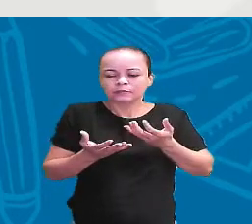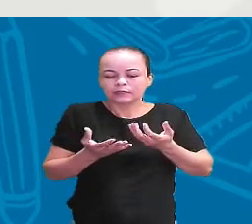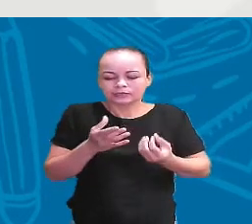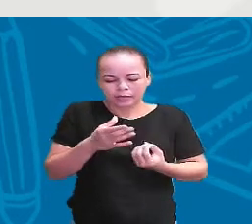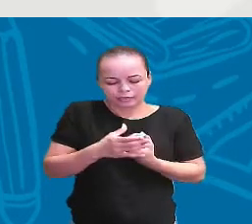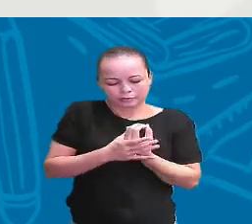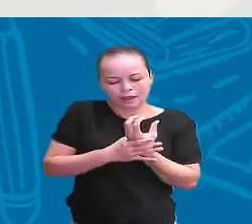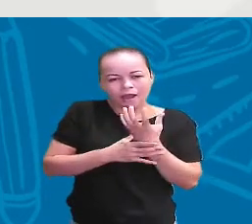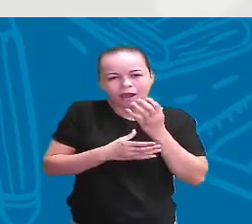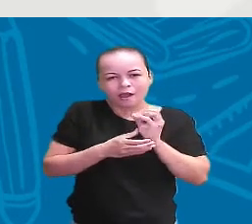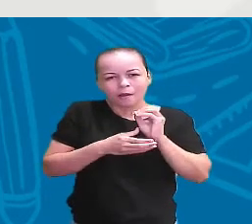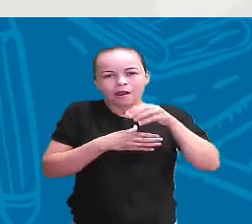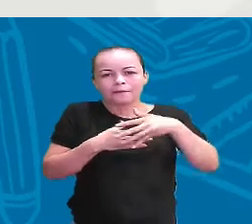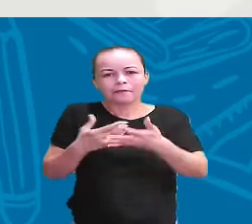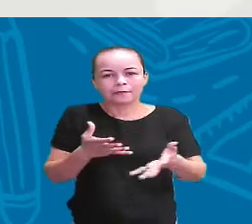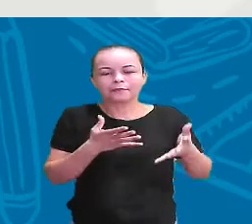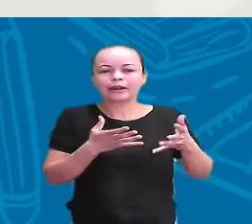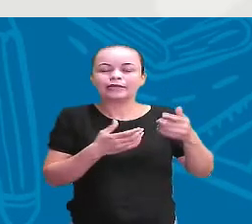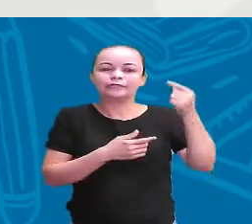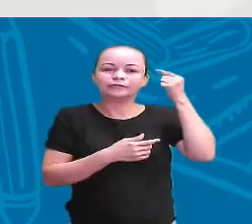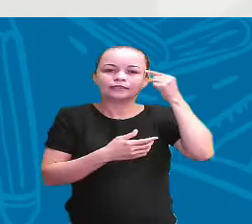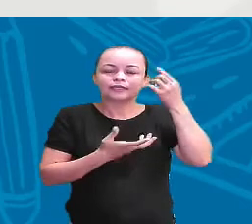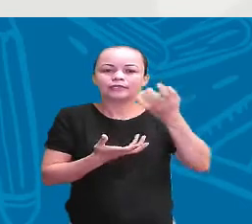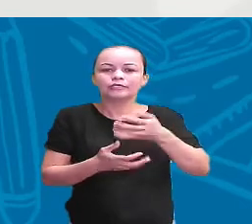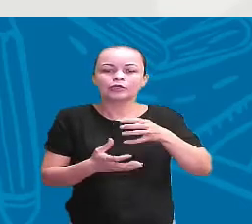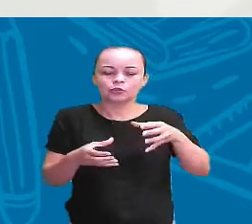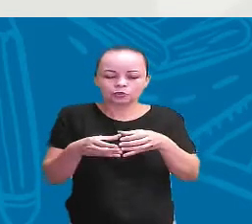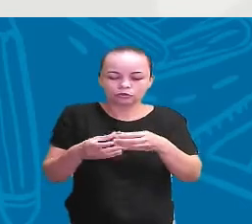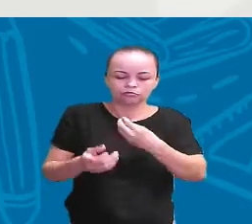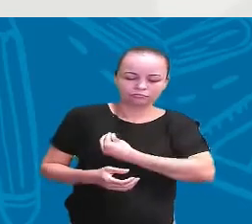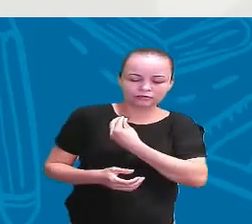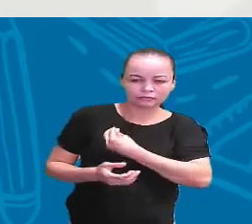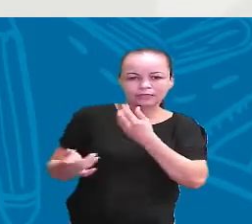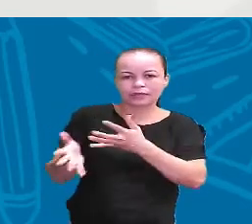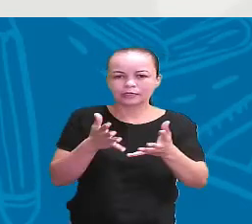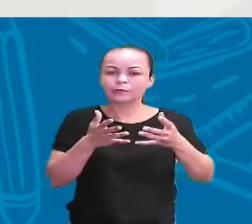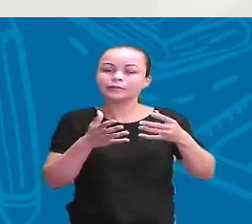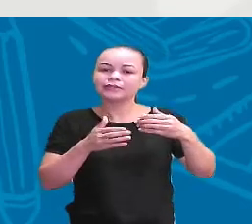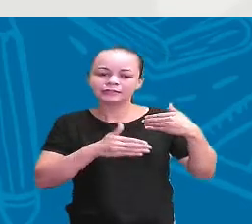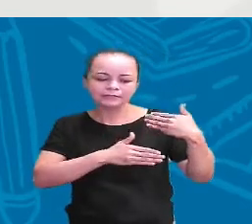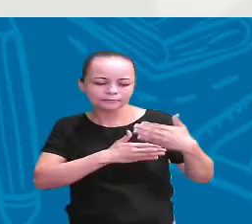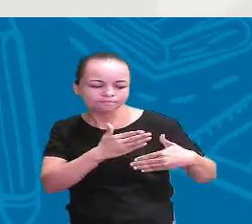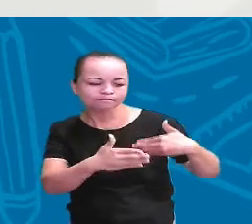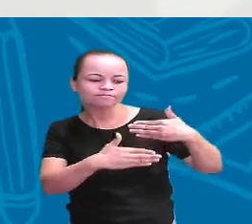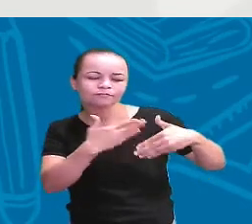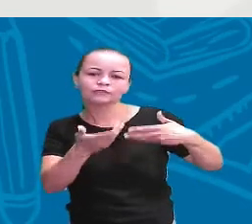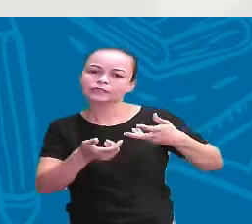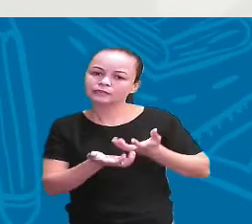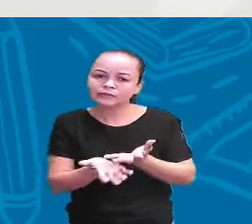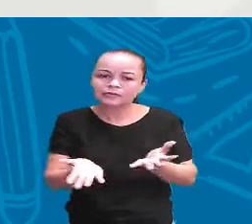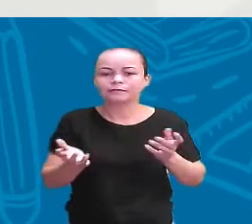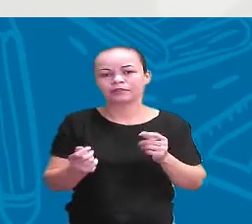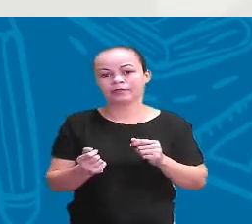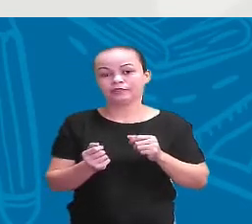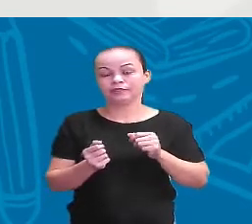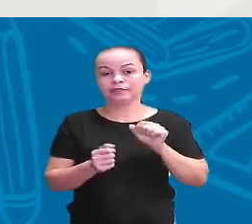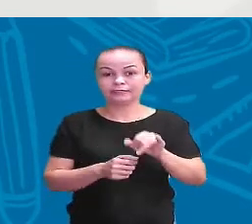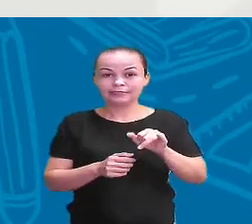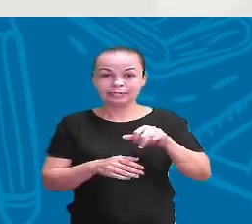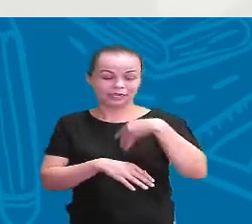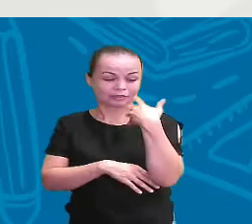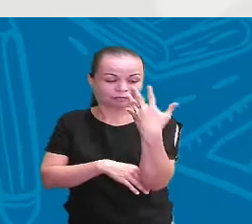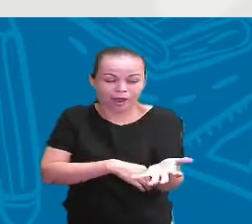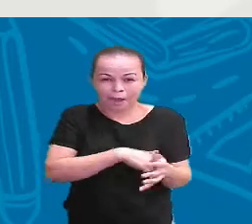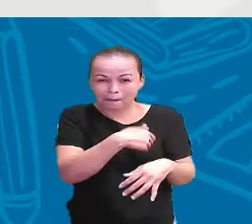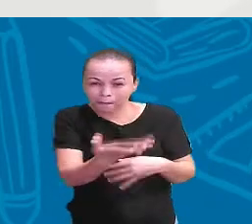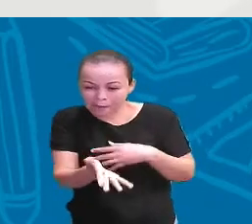ajuda, dos seres humanos, para poder continuar o seu ciclo natural, tá bom? Se eu derrubo, se eu destruo demais,